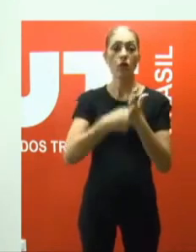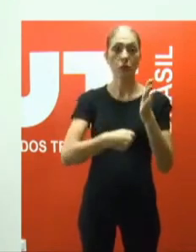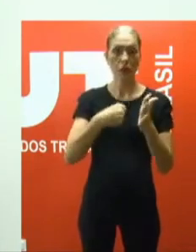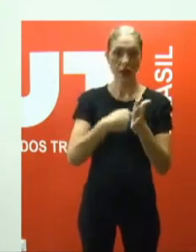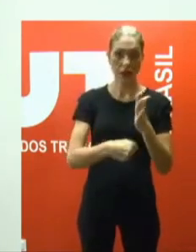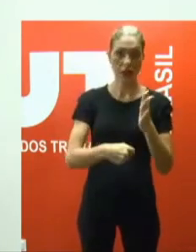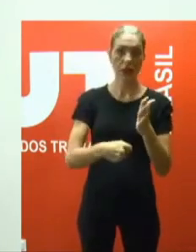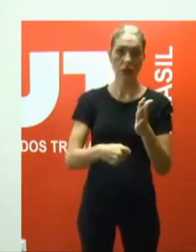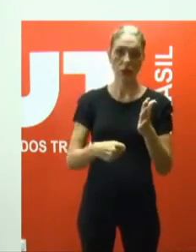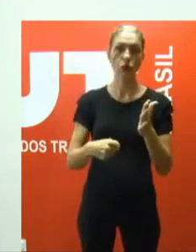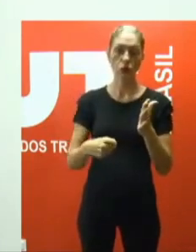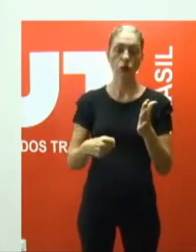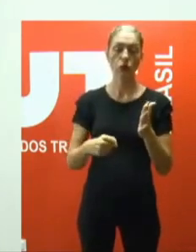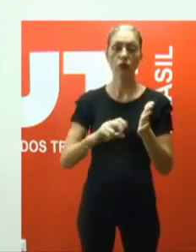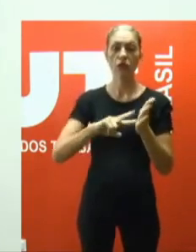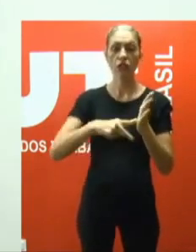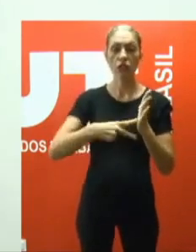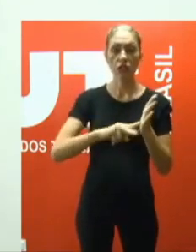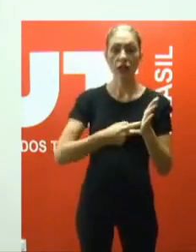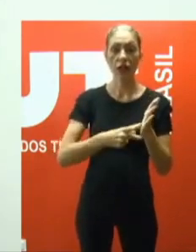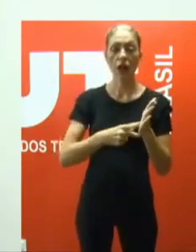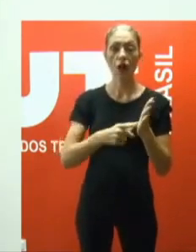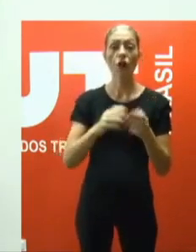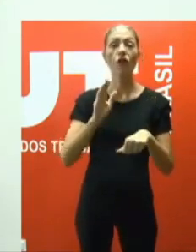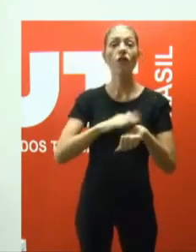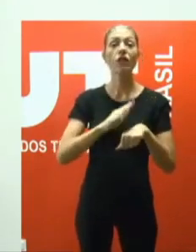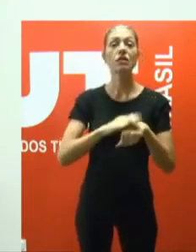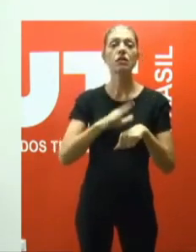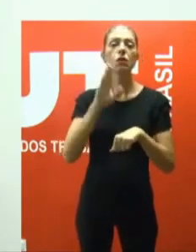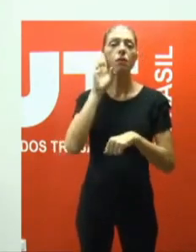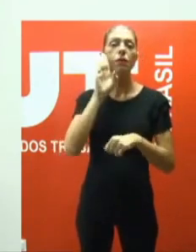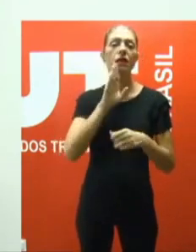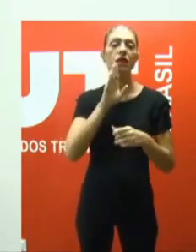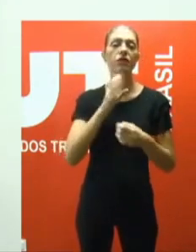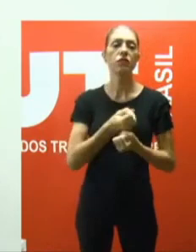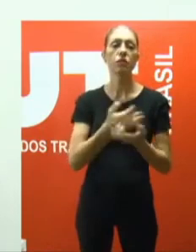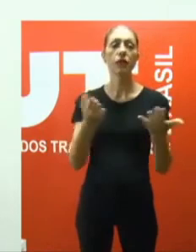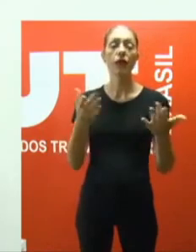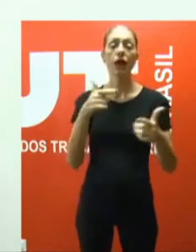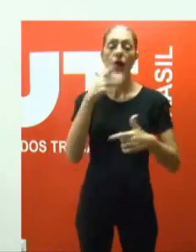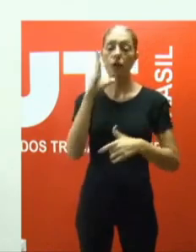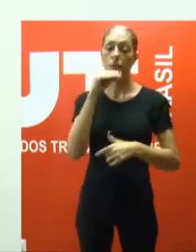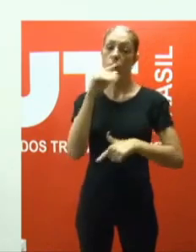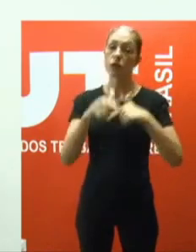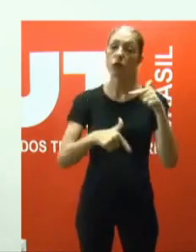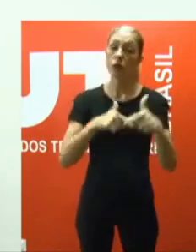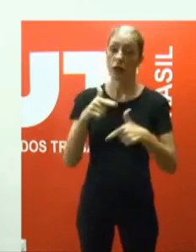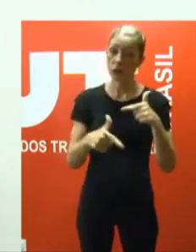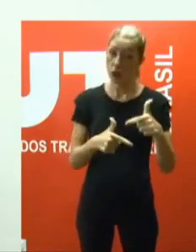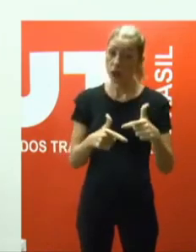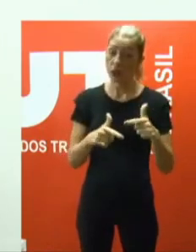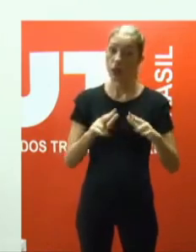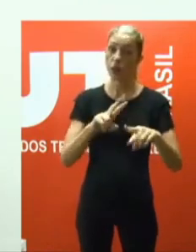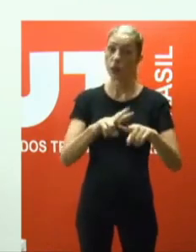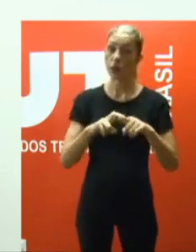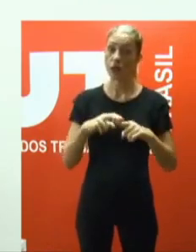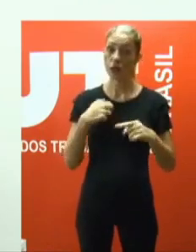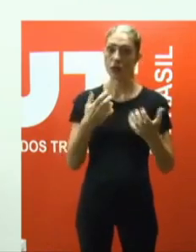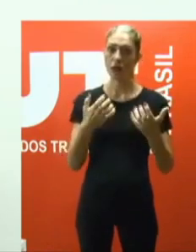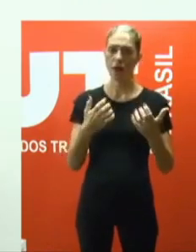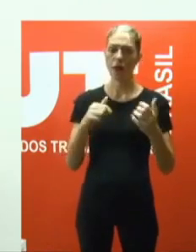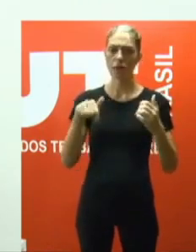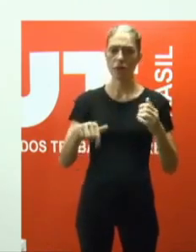sindical faça um benefício que ele quer fazer para os trabalhadores. Então eu espero que nessa plenária a gente consiga